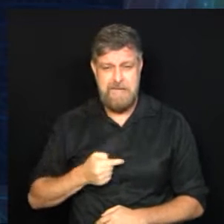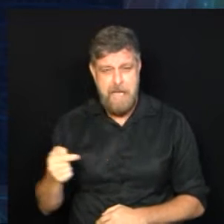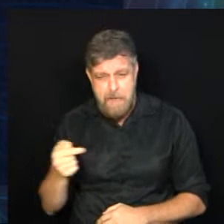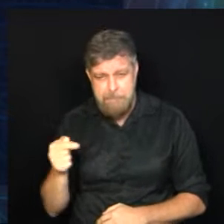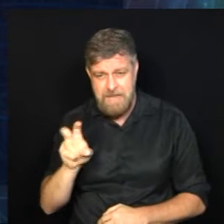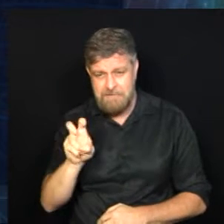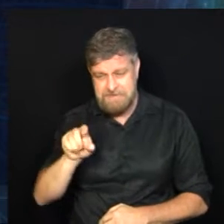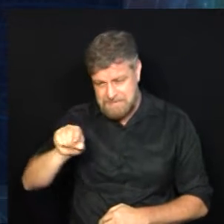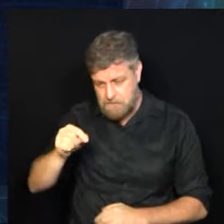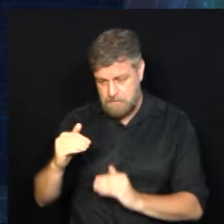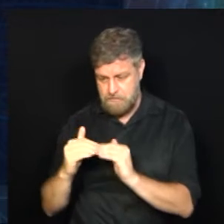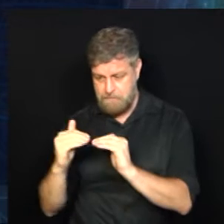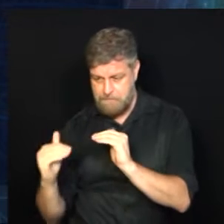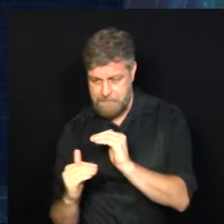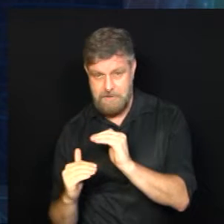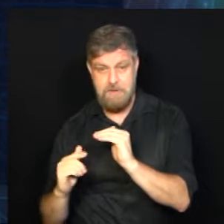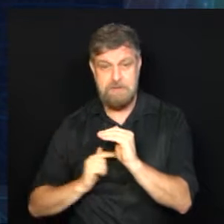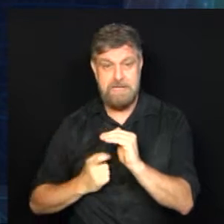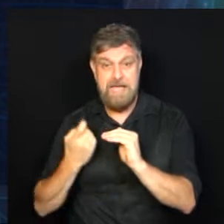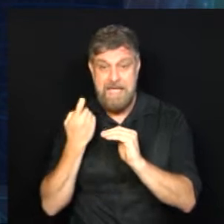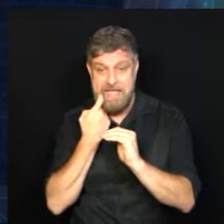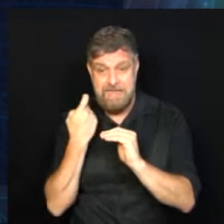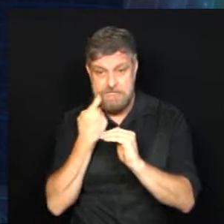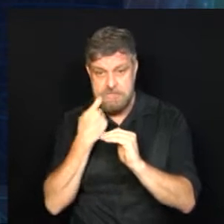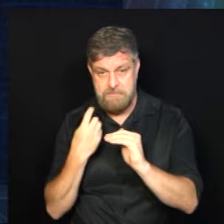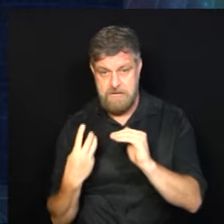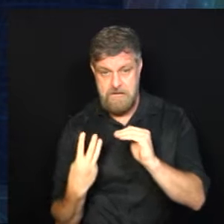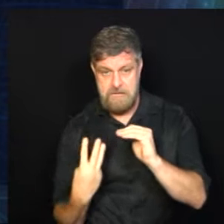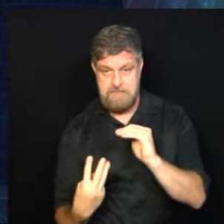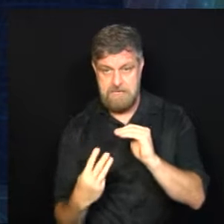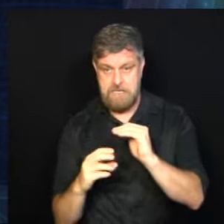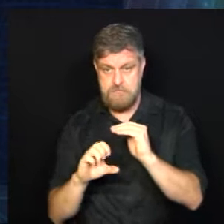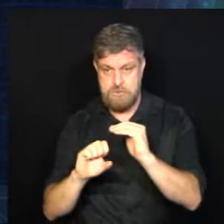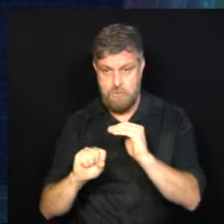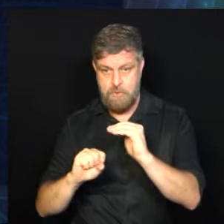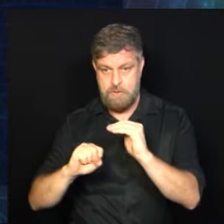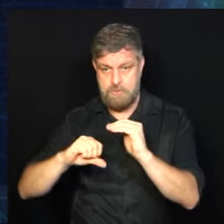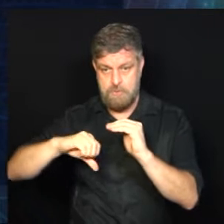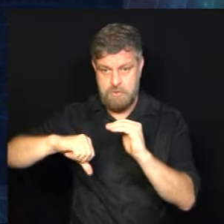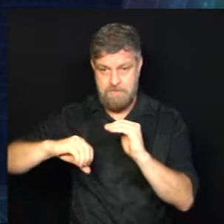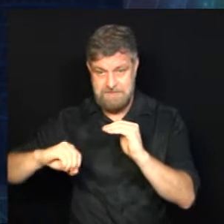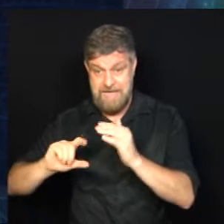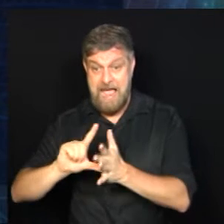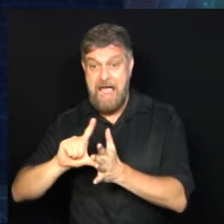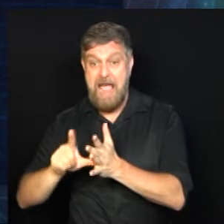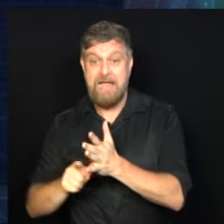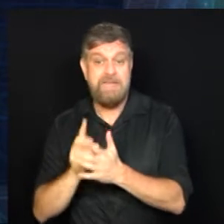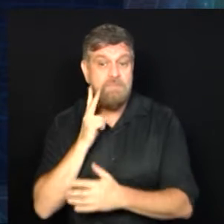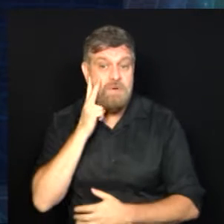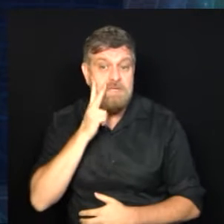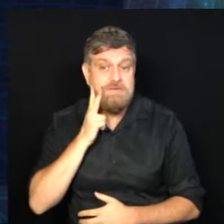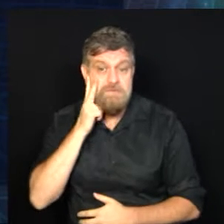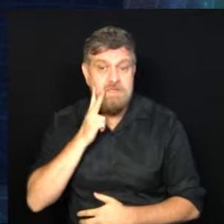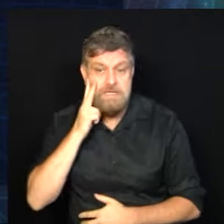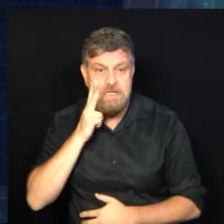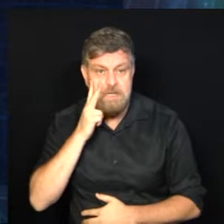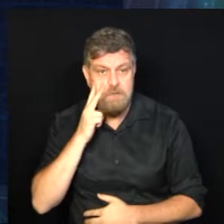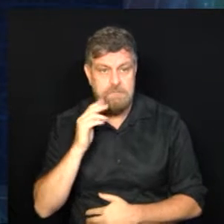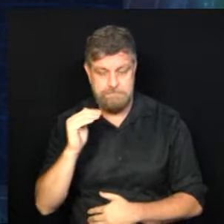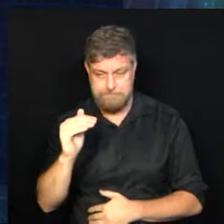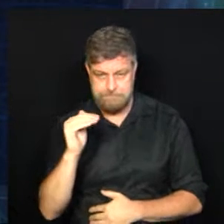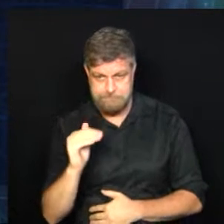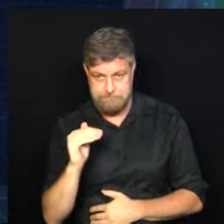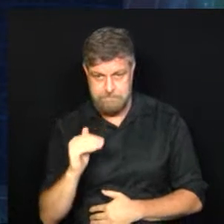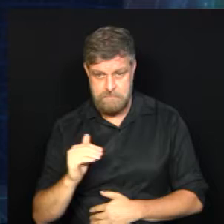em Itatiba com 3.890, na sequência aparecem Vinhedo. Depois de Vinhedo nós